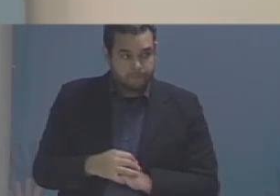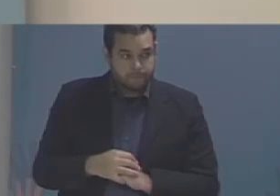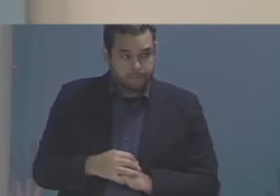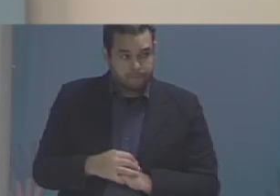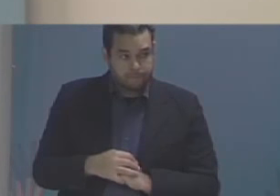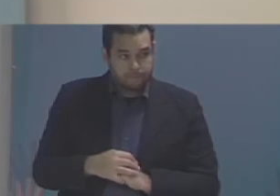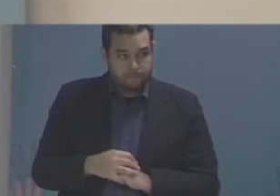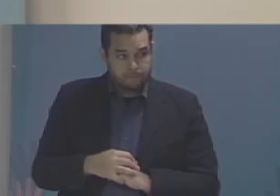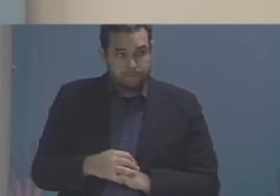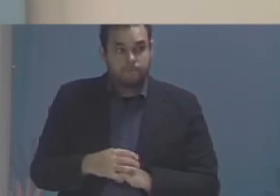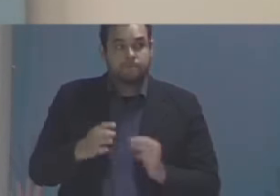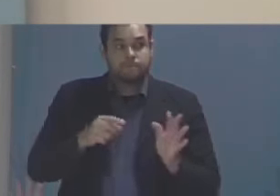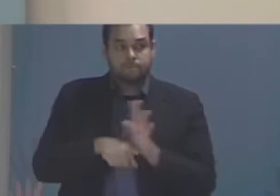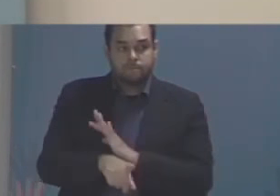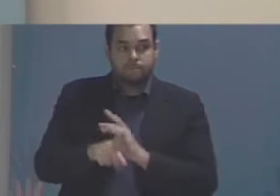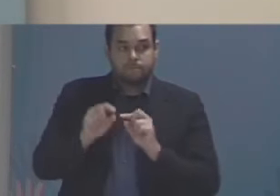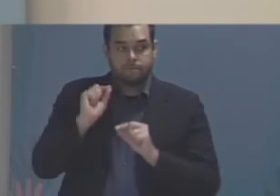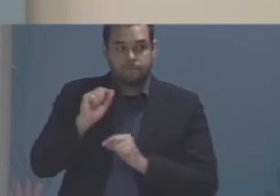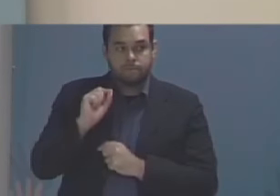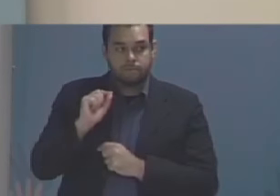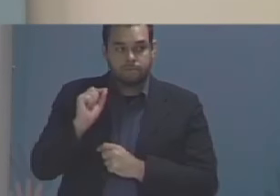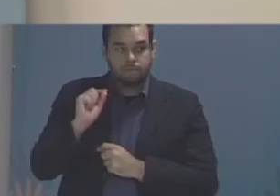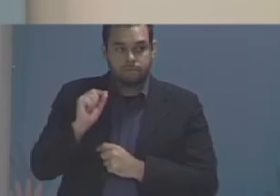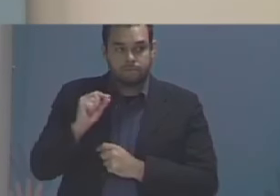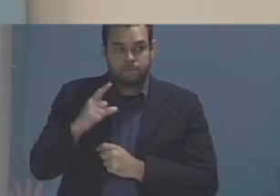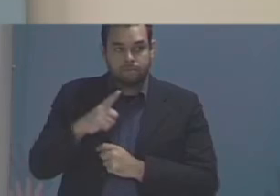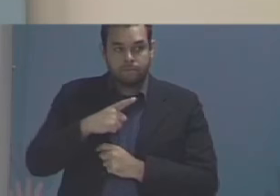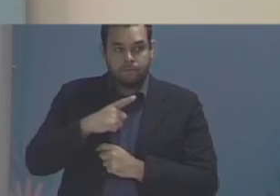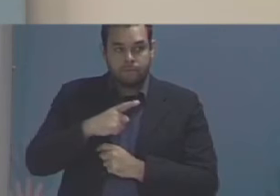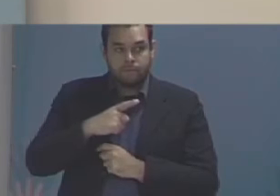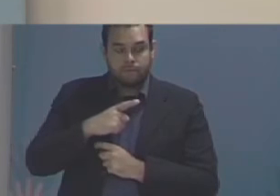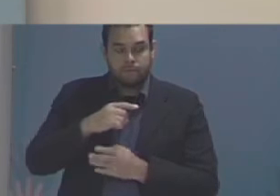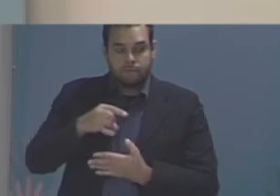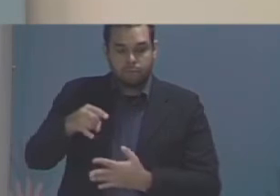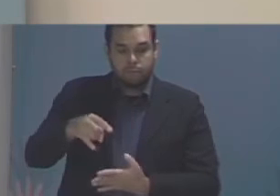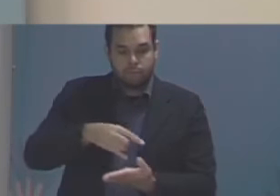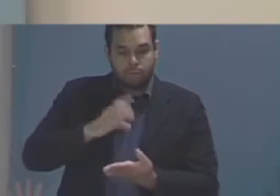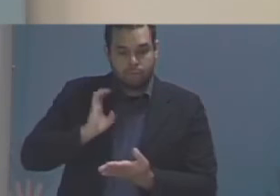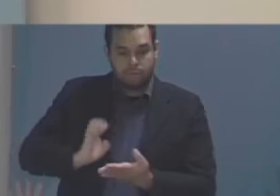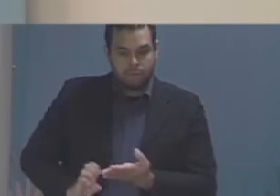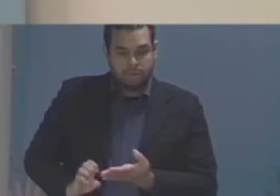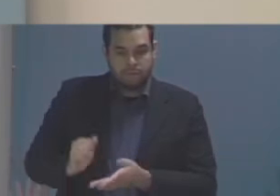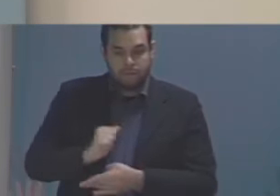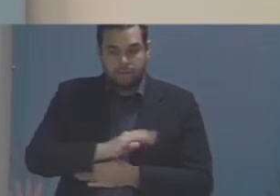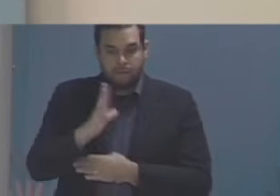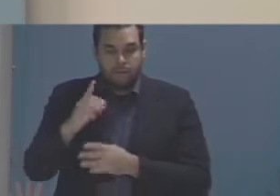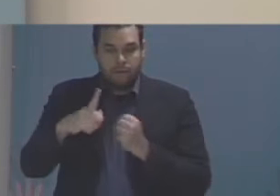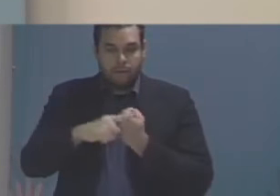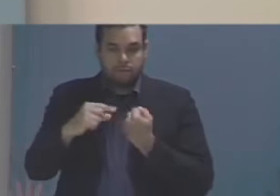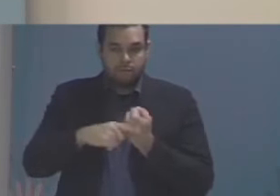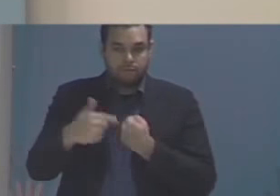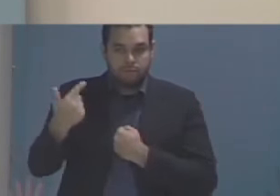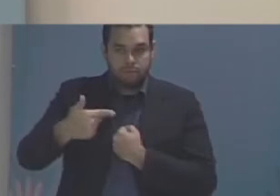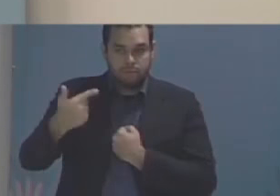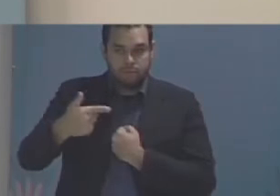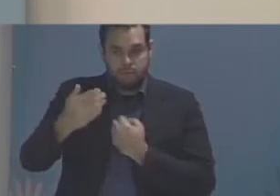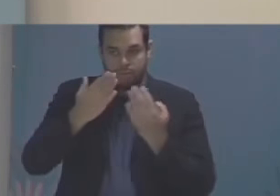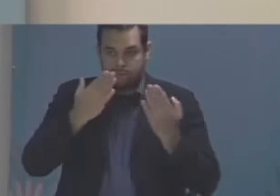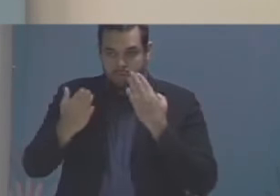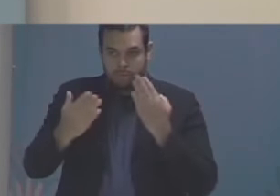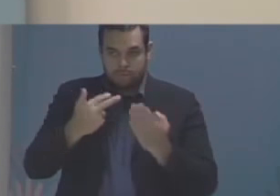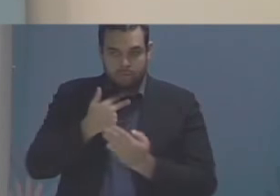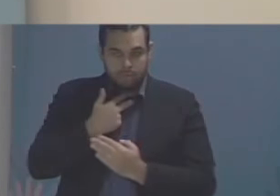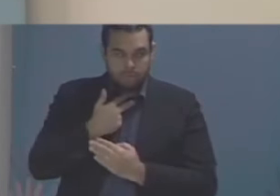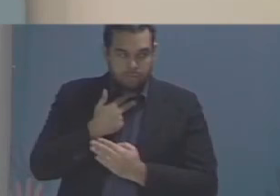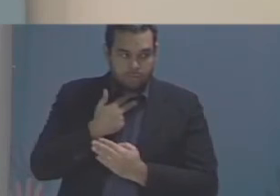Tá certo. A pergunta refere-se ao seguinte: nós temos um código de ética que comenta claramente no seu artigo 2º que o psicólogo não deve induzir